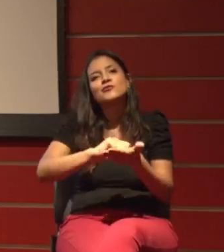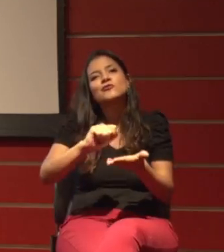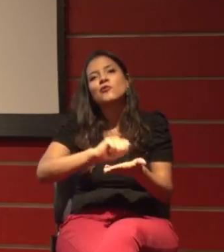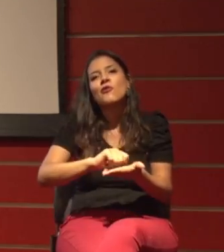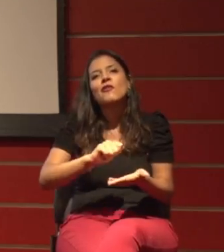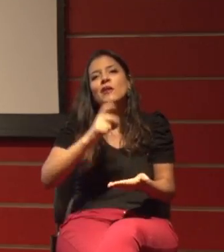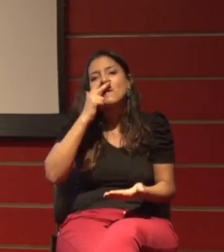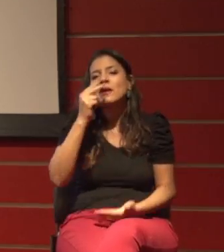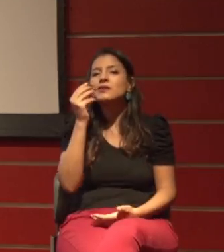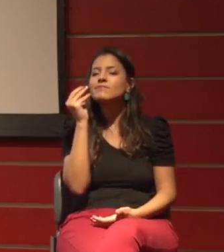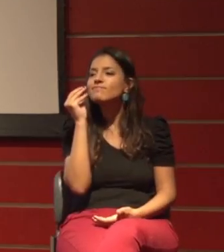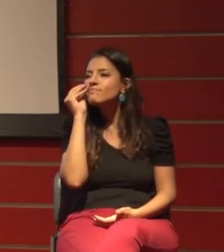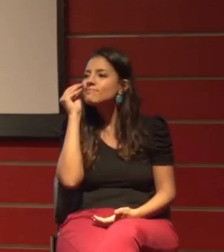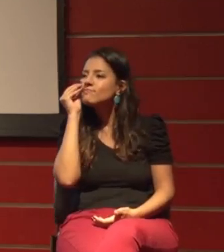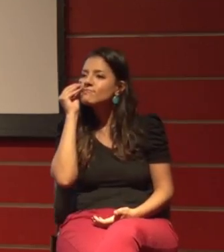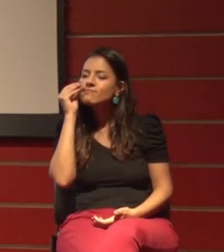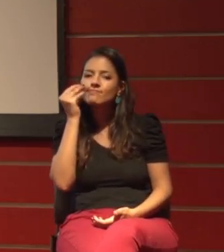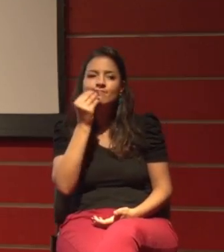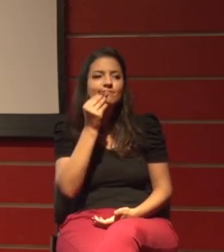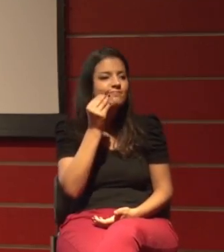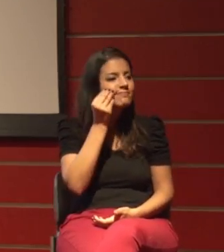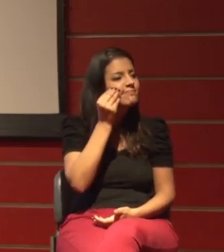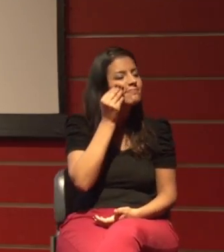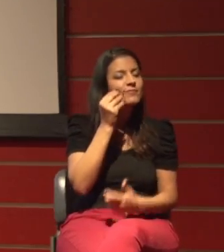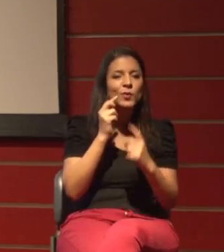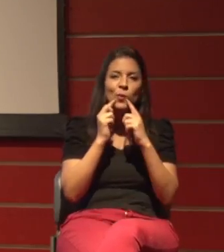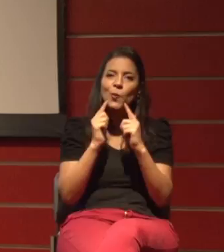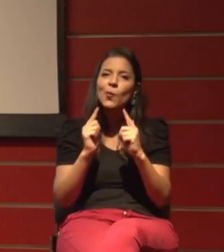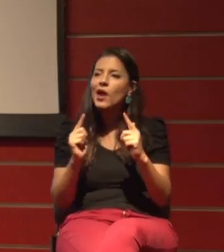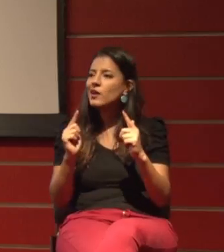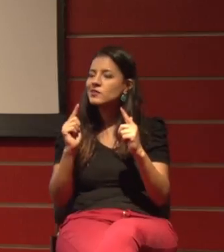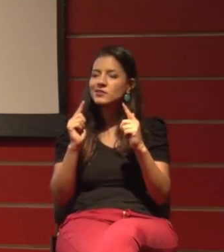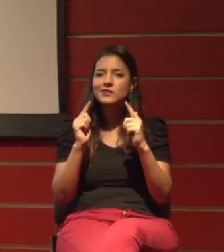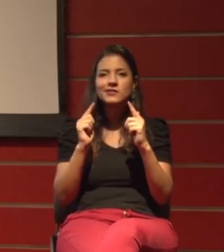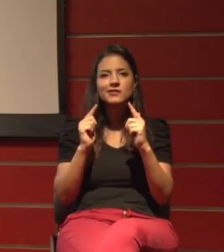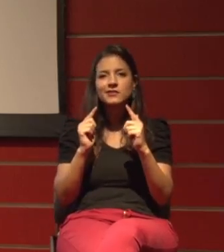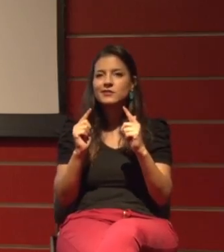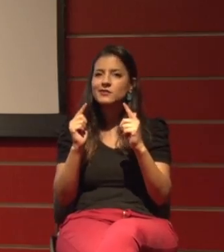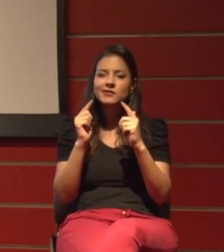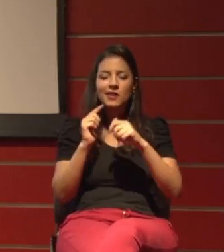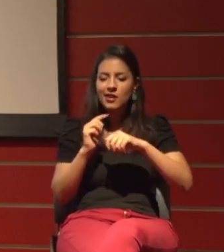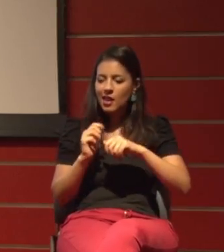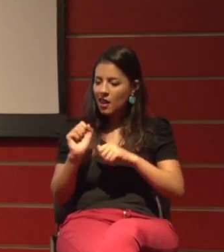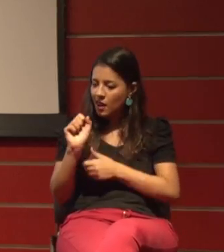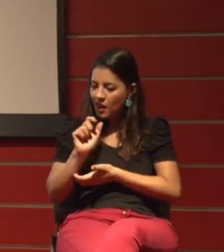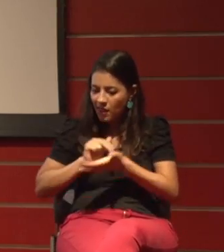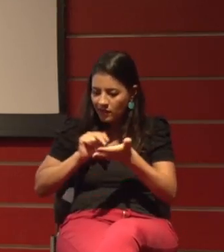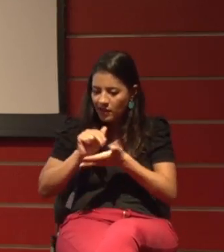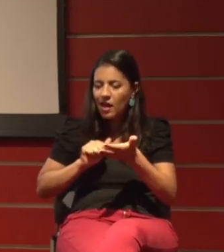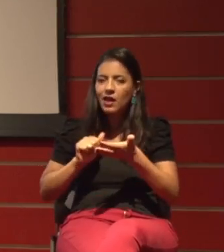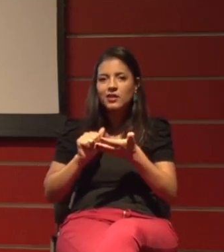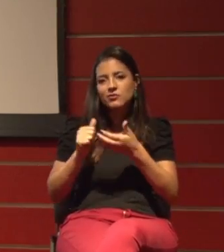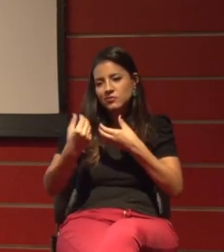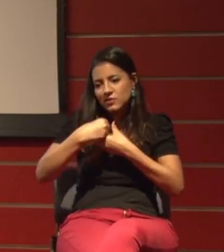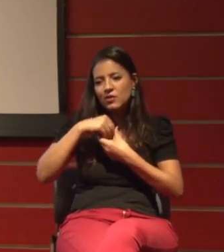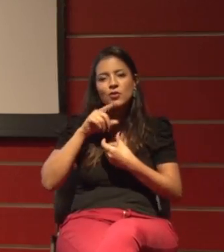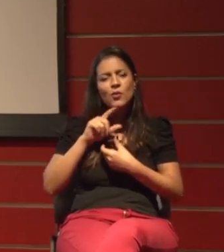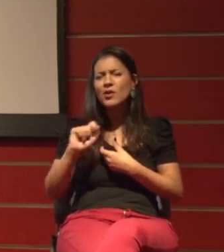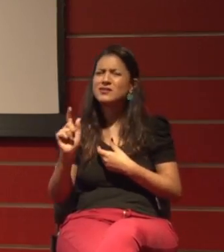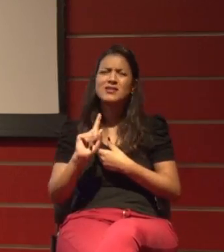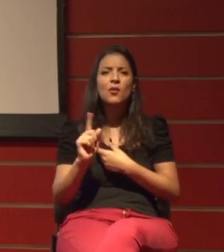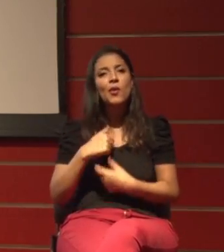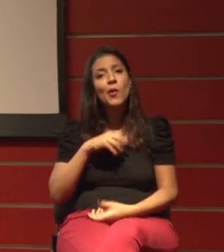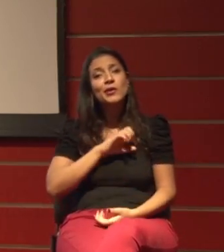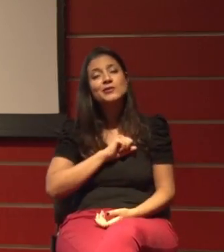de experimentação né aquela que Experimenta com a linguagem que que o que o fazer literário tá no desenvolvimento da linguagem eu gosto de contar uma